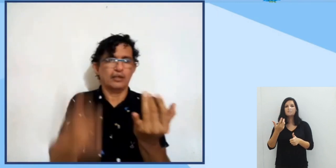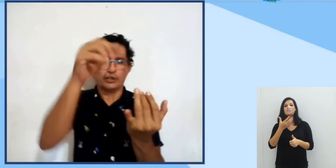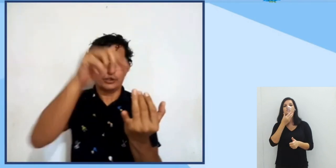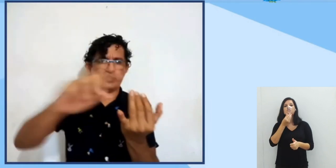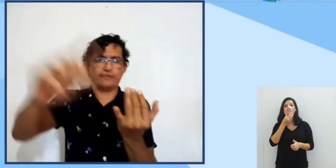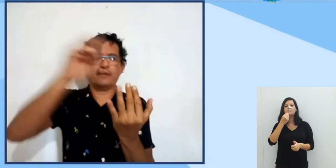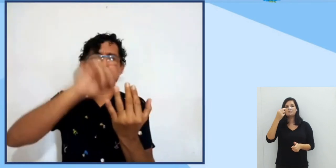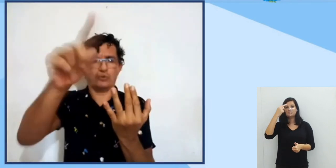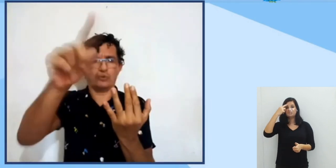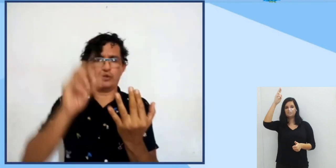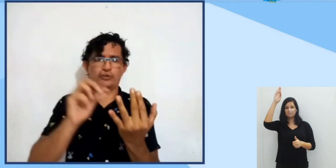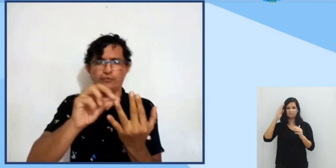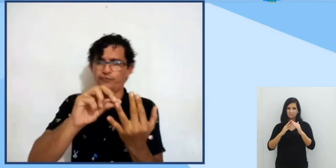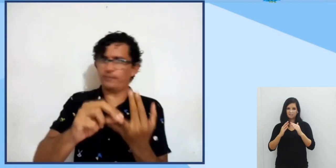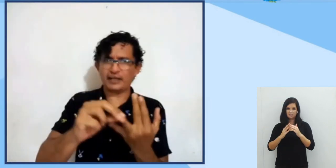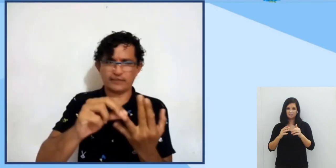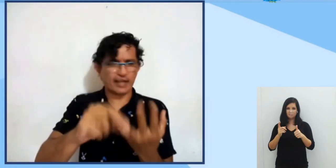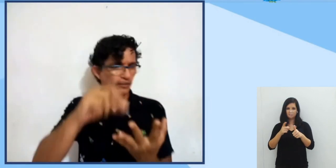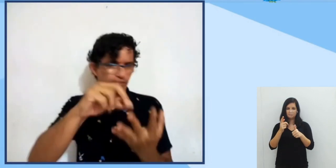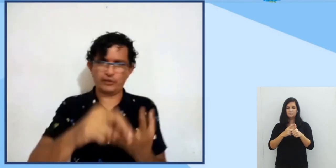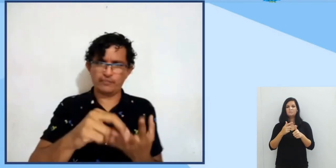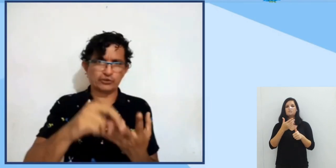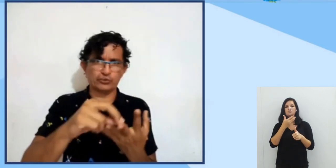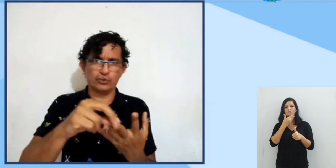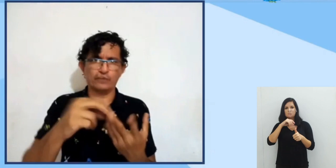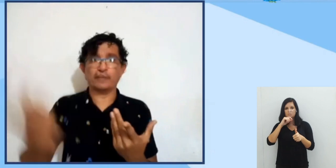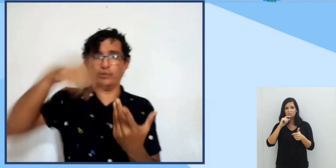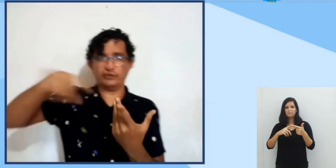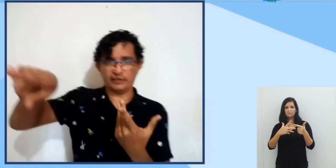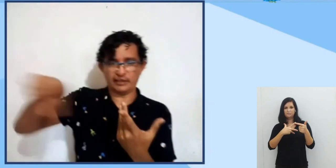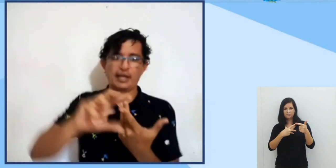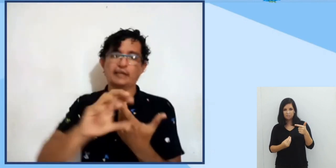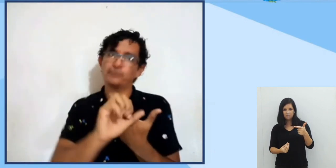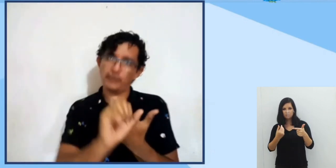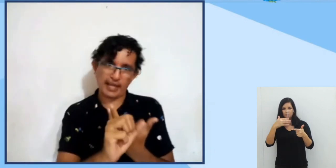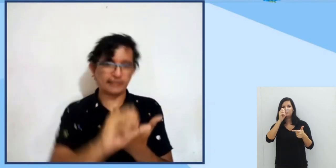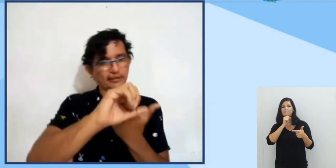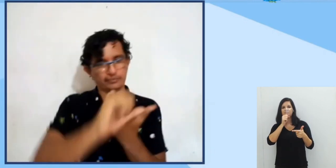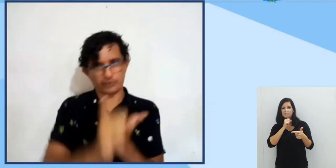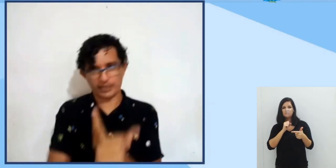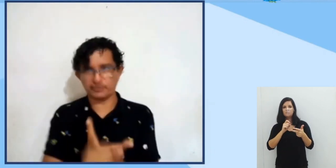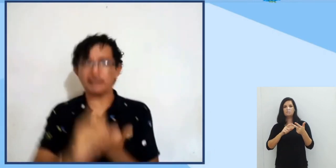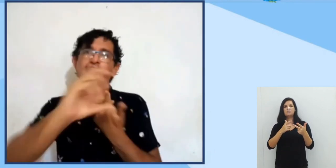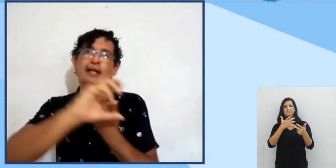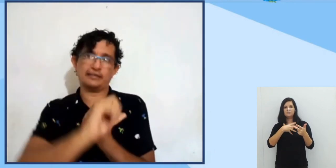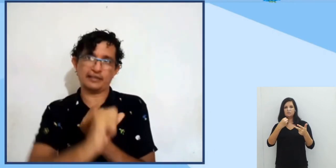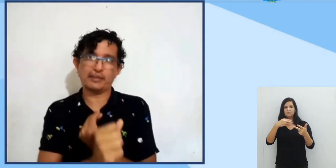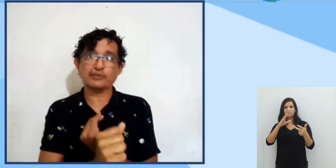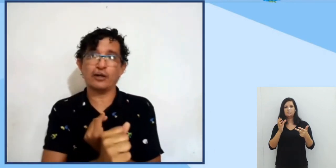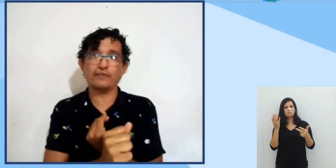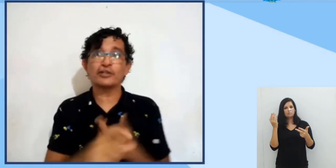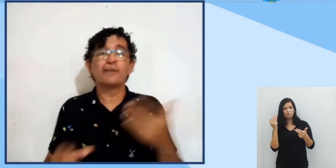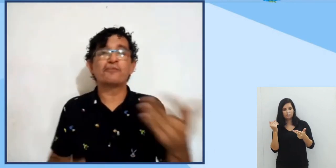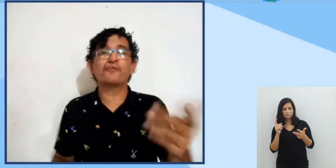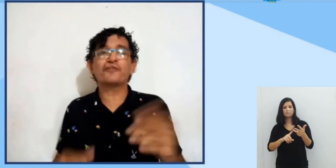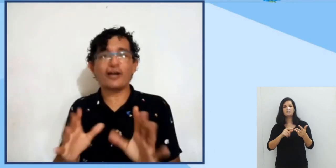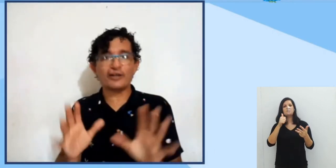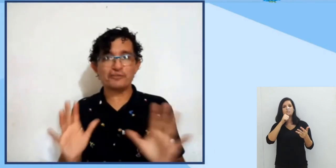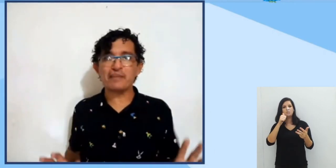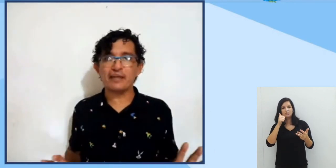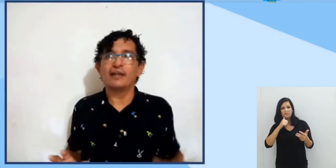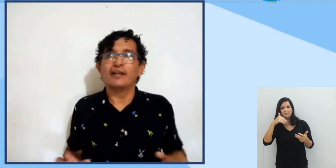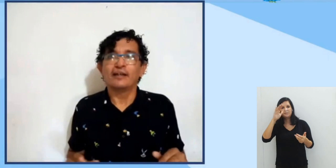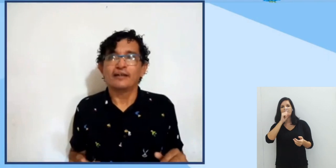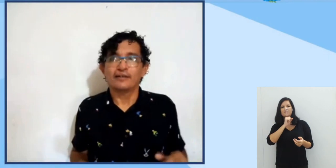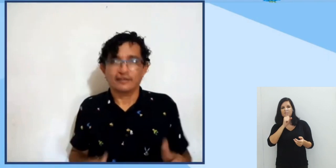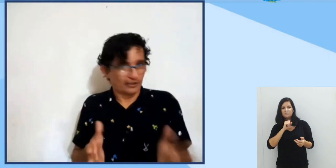casa, e aí vinha por ordem o filho mais velho, o filho mais novo, depois vinha as mulheres mais velhas, as mais novas, o final